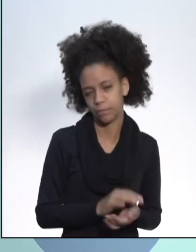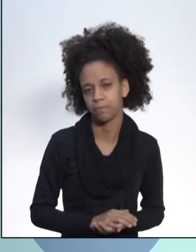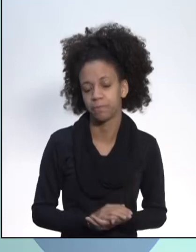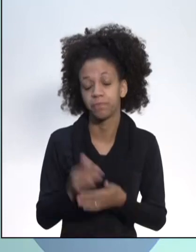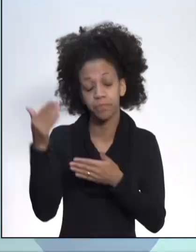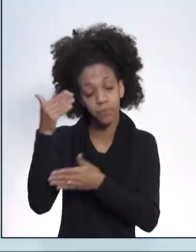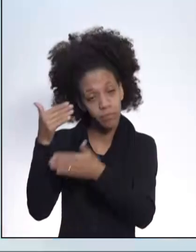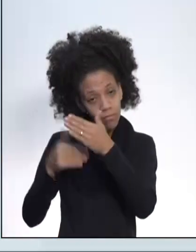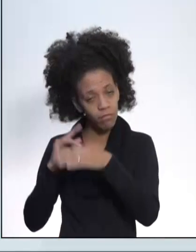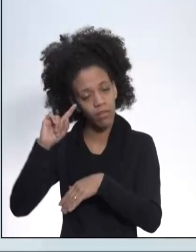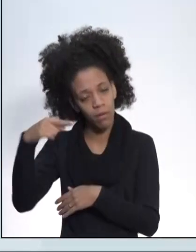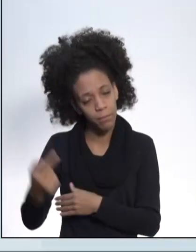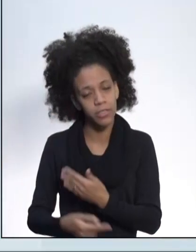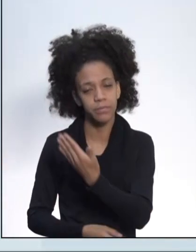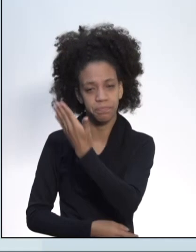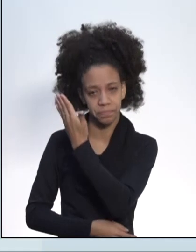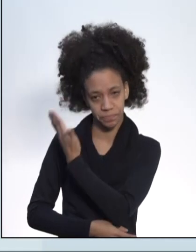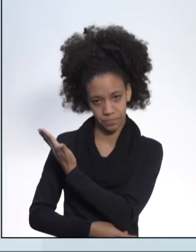iniciativa social.